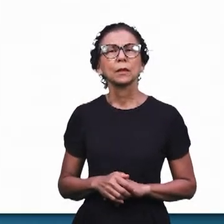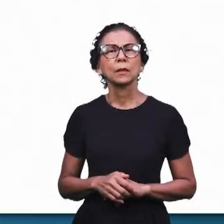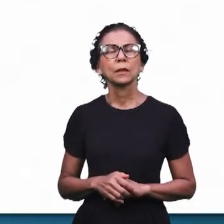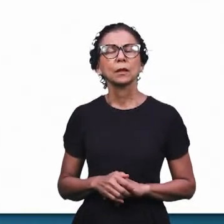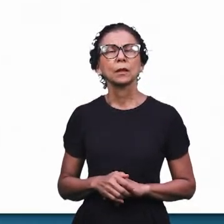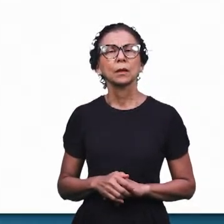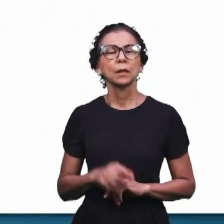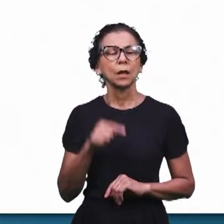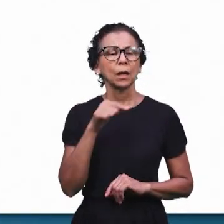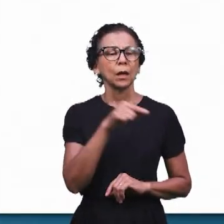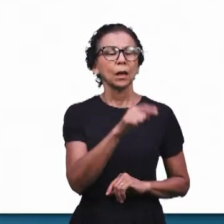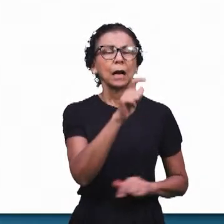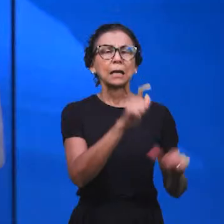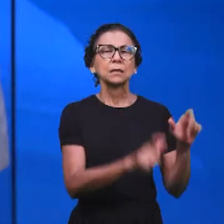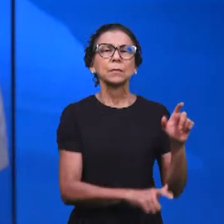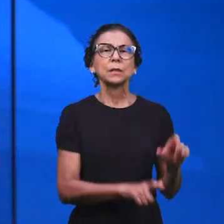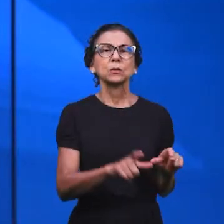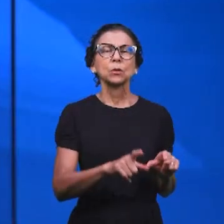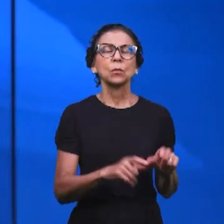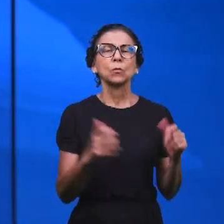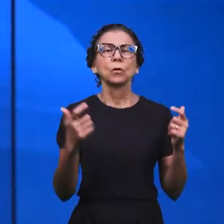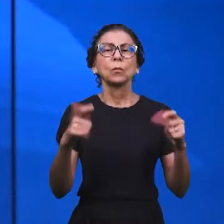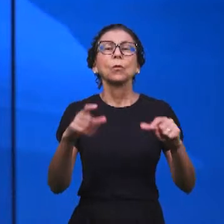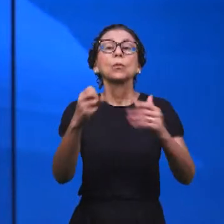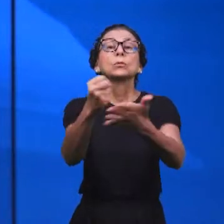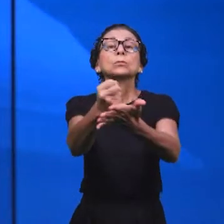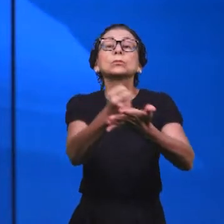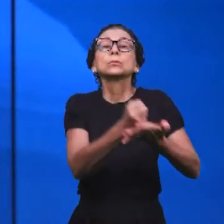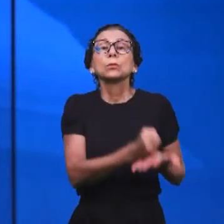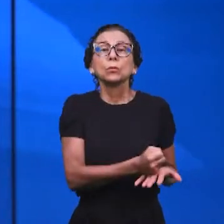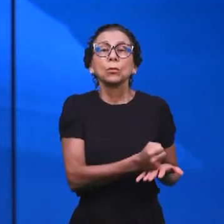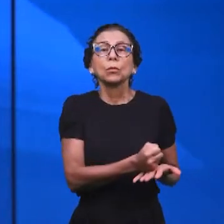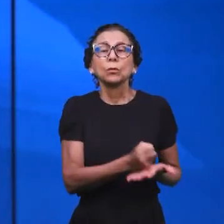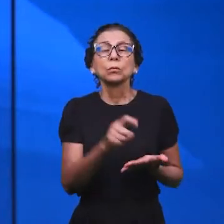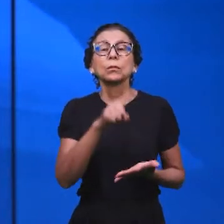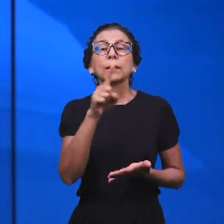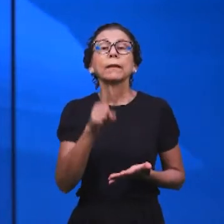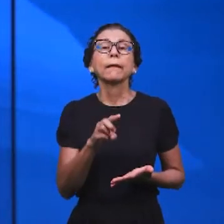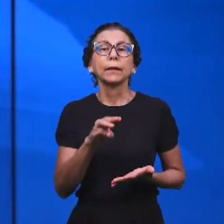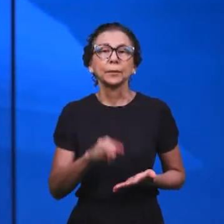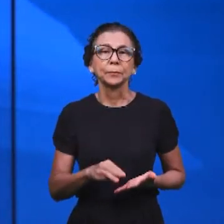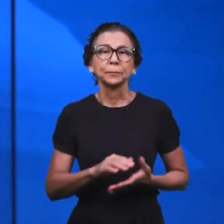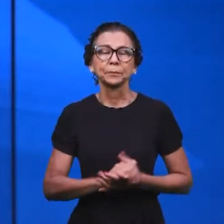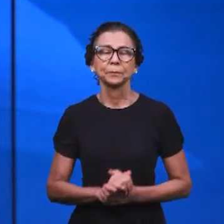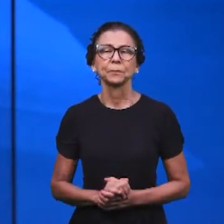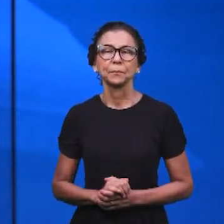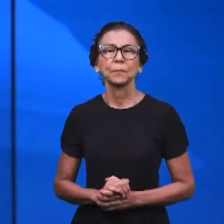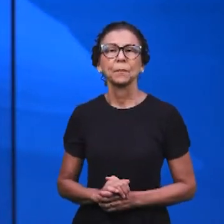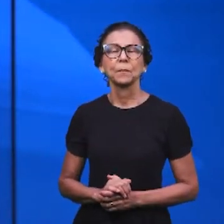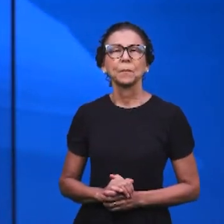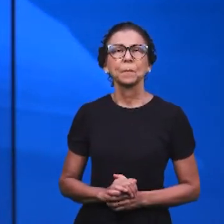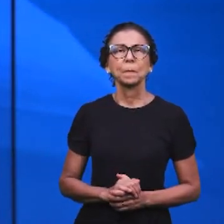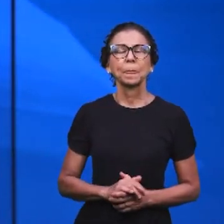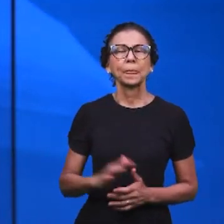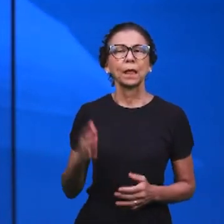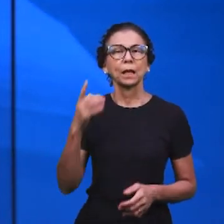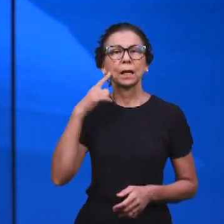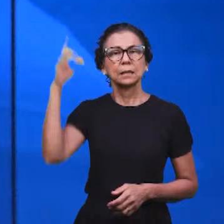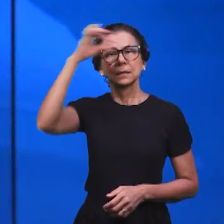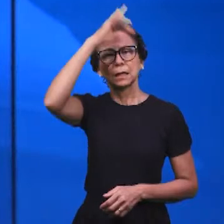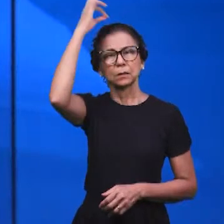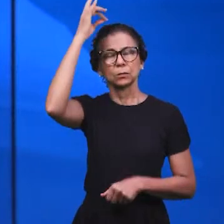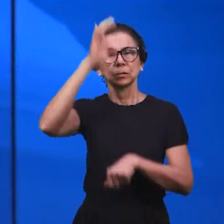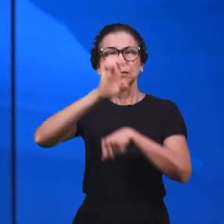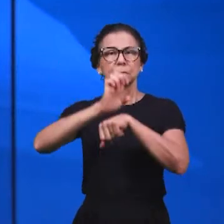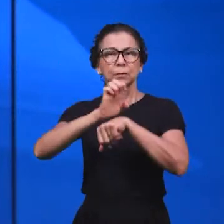o mundo? E para nos dar essa resposta, nós vamos agora para o estado do Espírito Santo, o estado aqui onde nós estamos, e a nossa